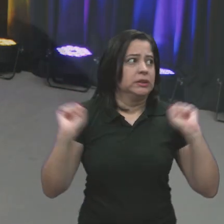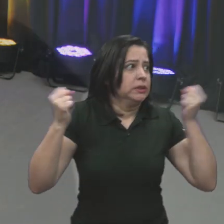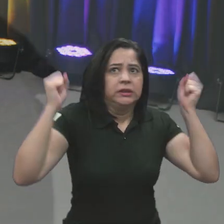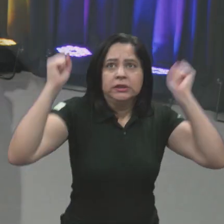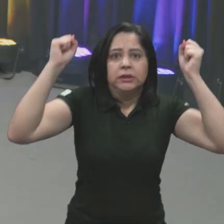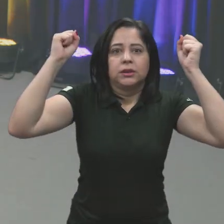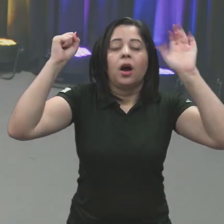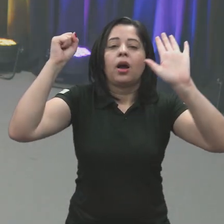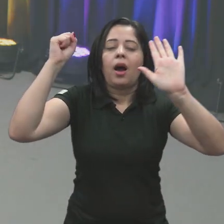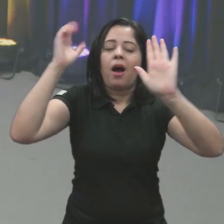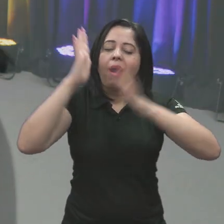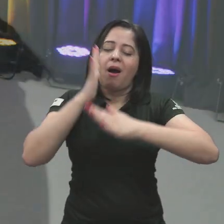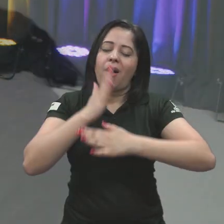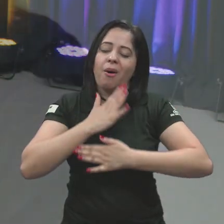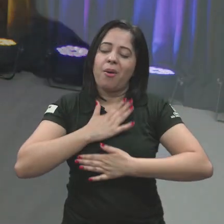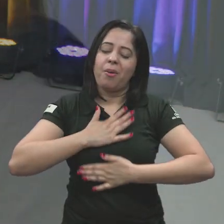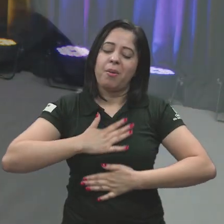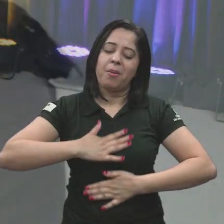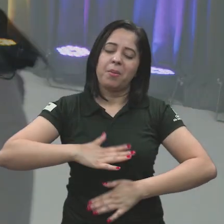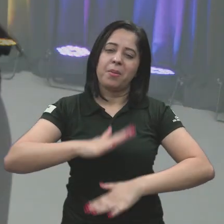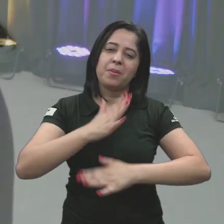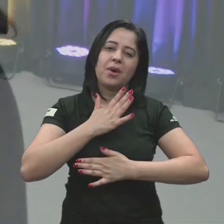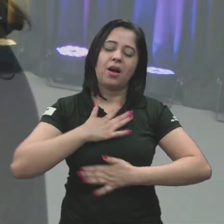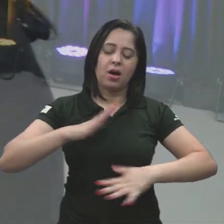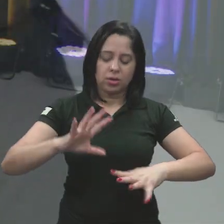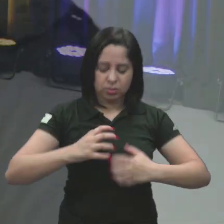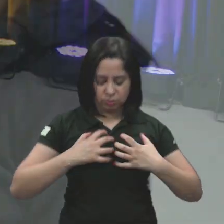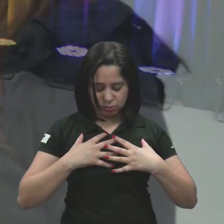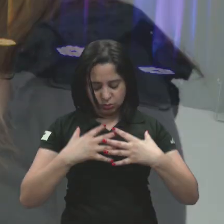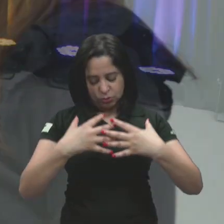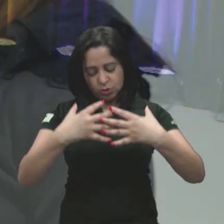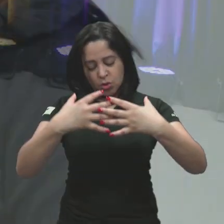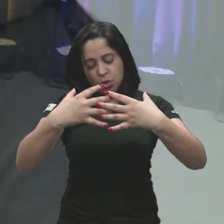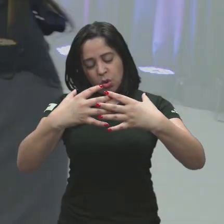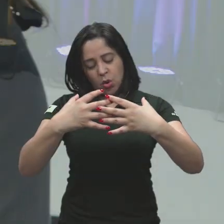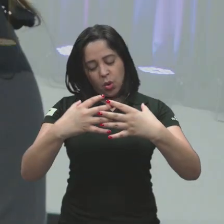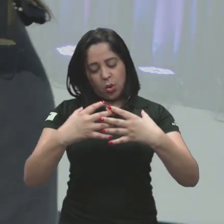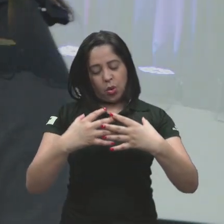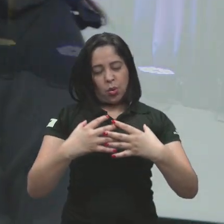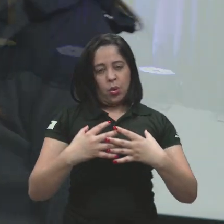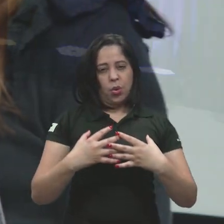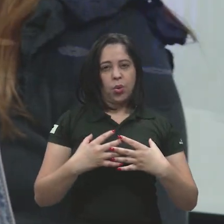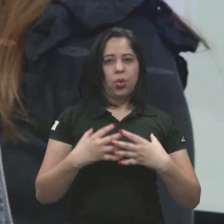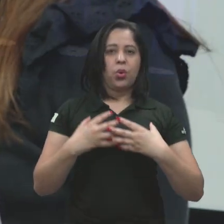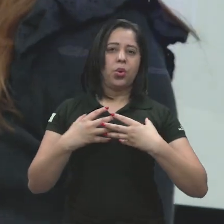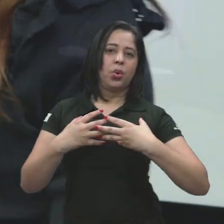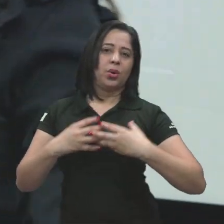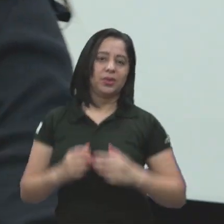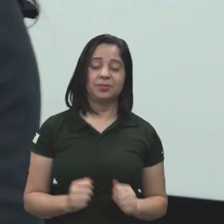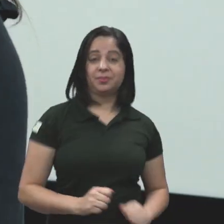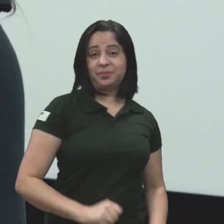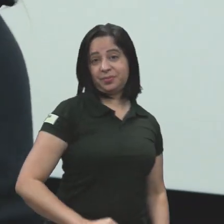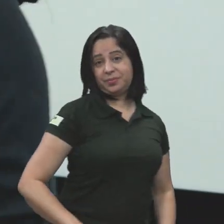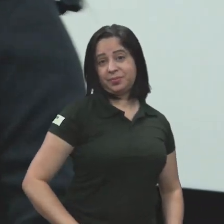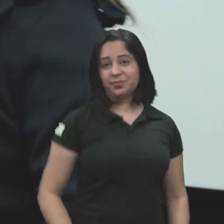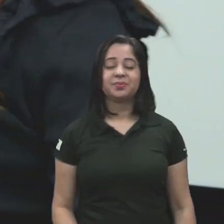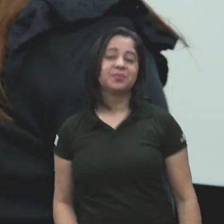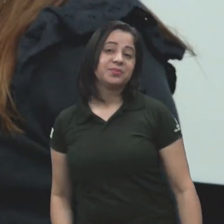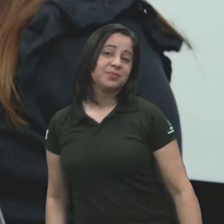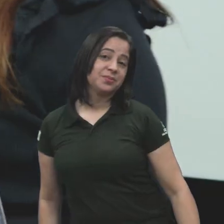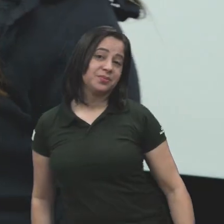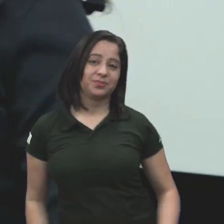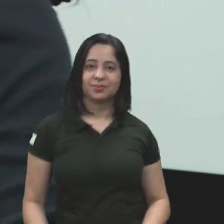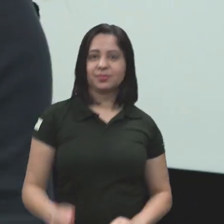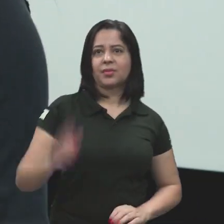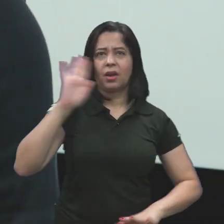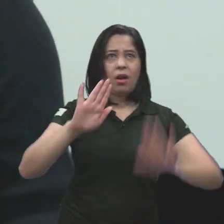surtar, é só respirar. Enche o pulmão e siga esse som. Oh, oh, oh,